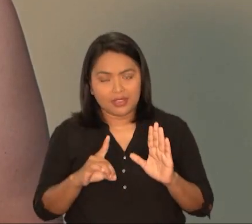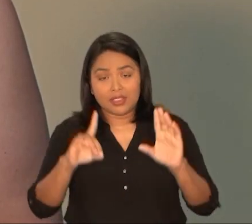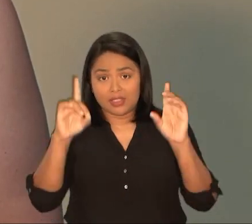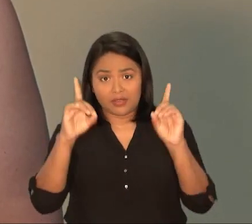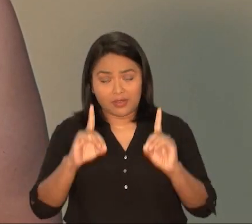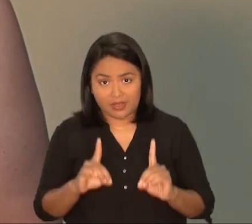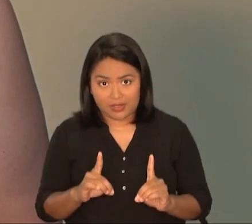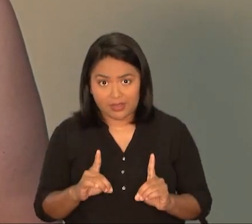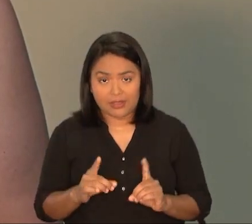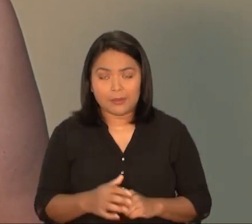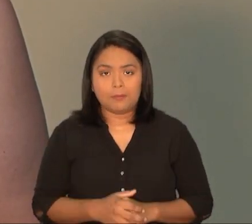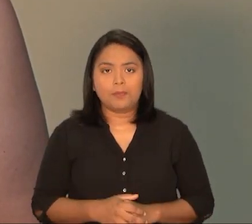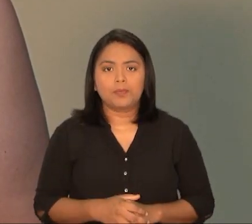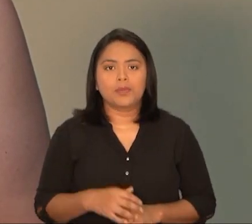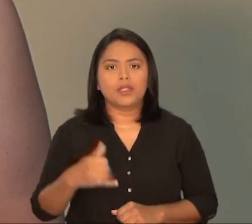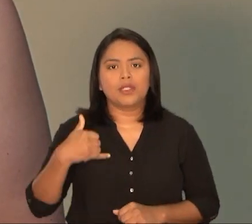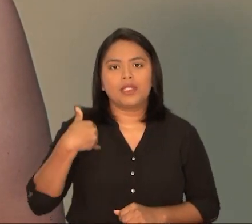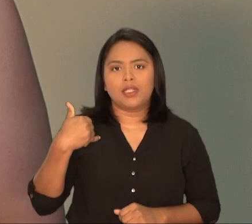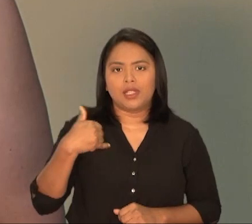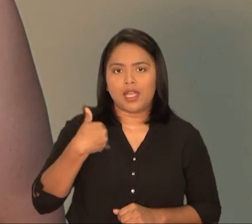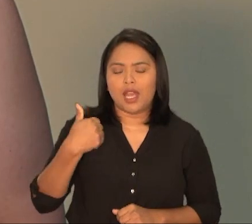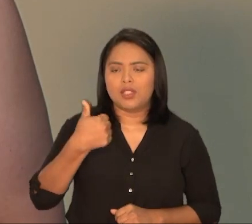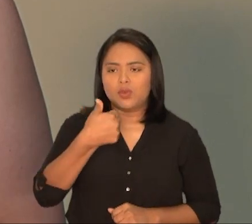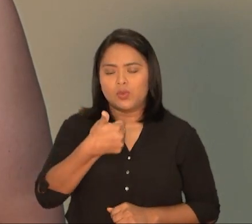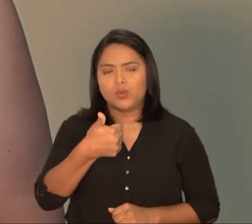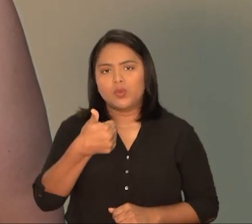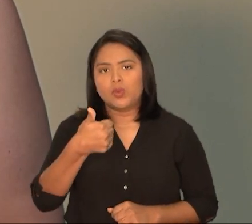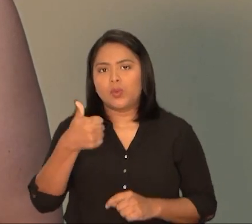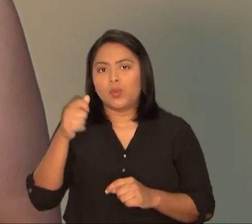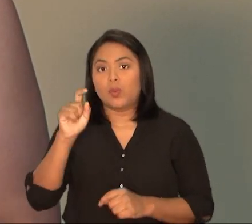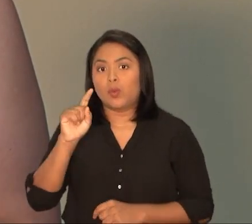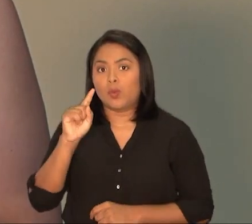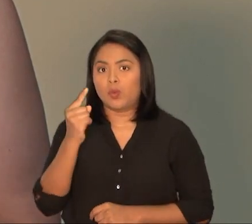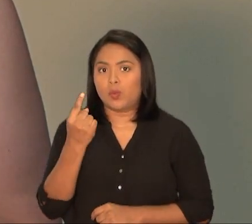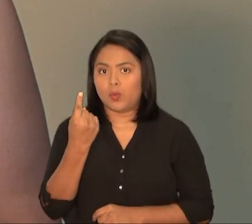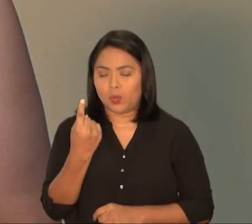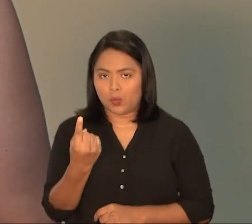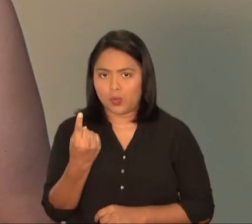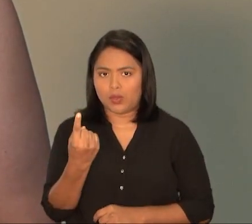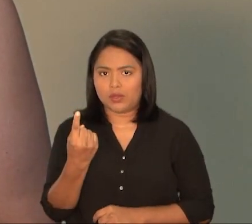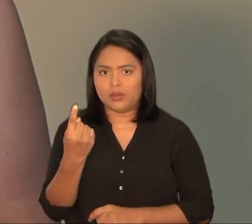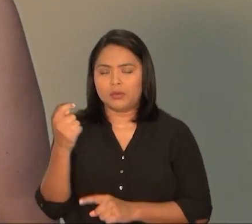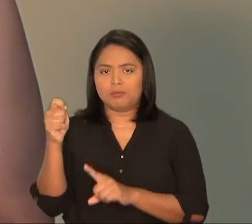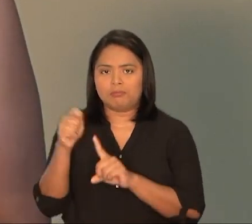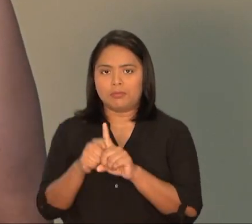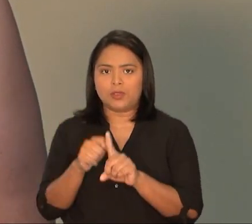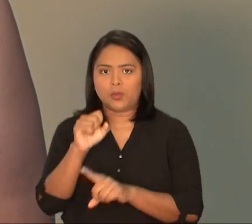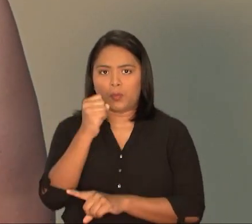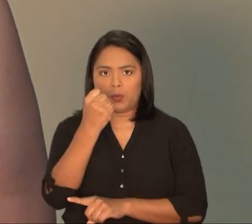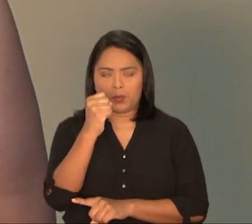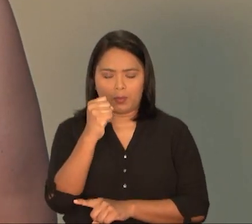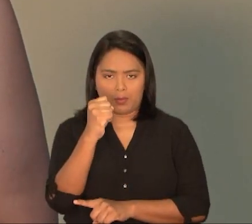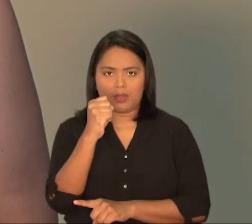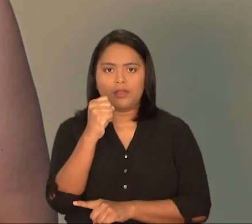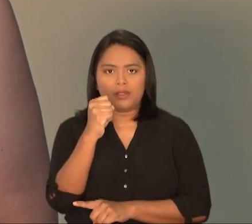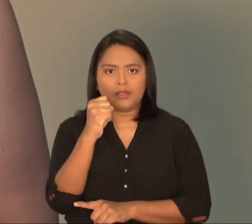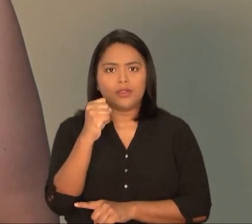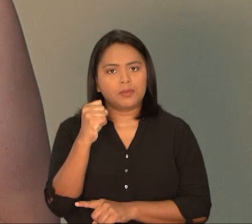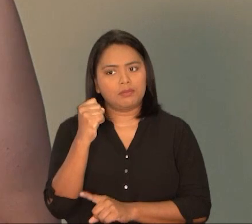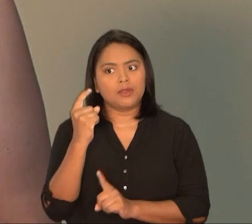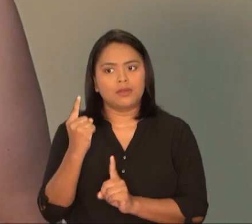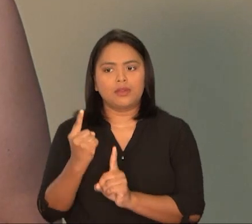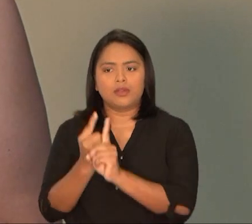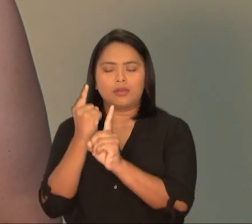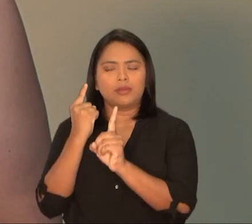foi diagnosticado em São Paulo como autista. Naquela época era grau severo, porque hoje é nível de suporte.